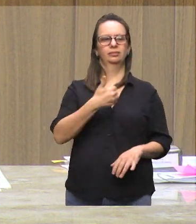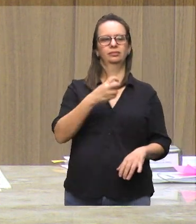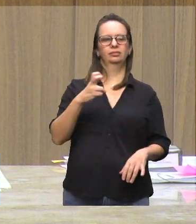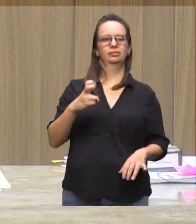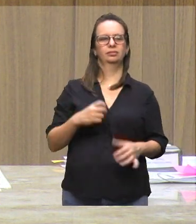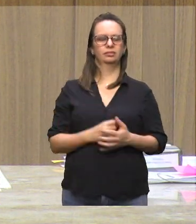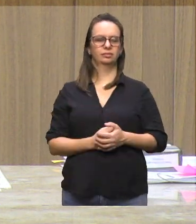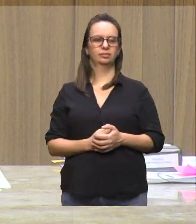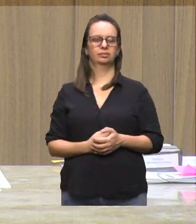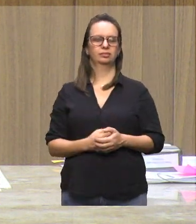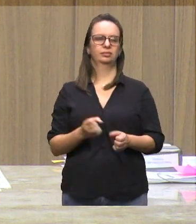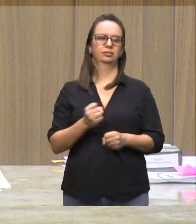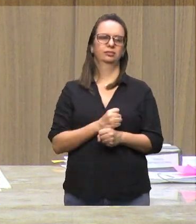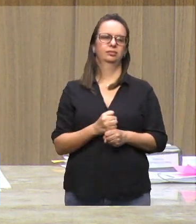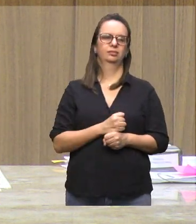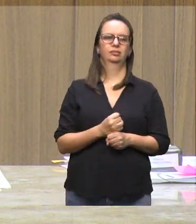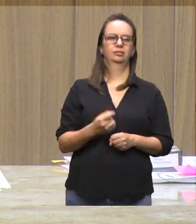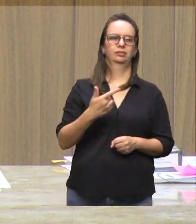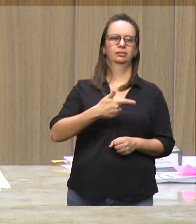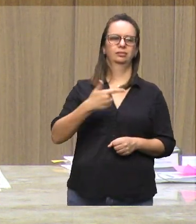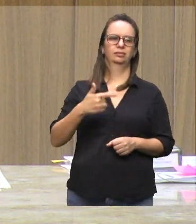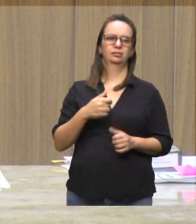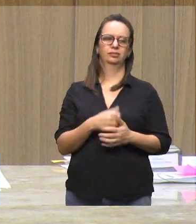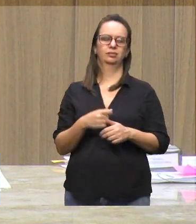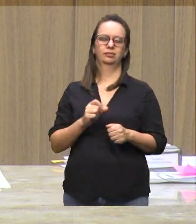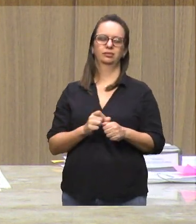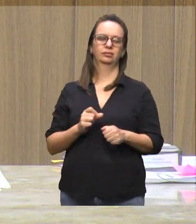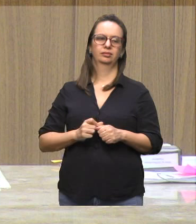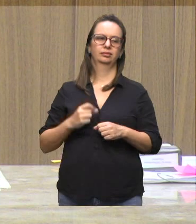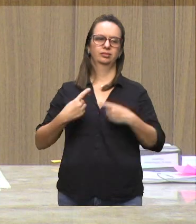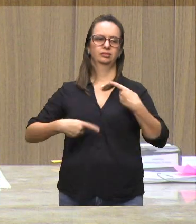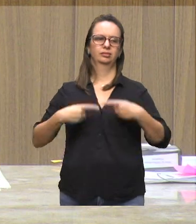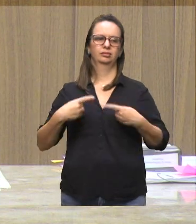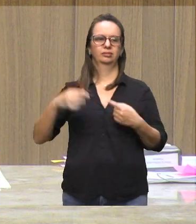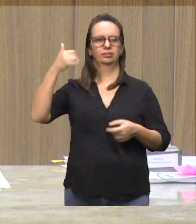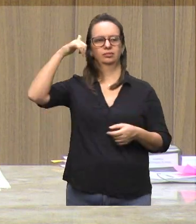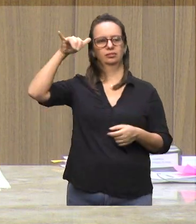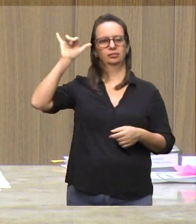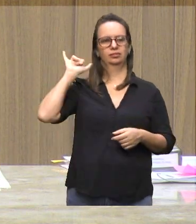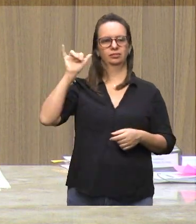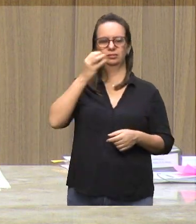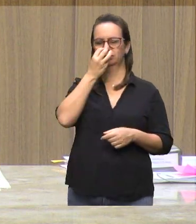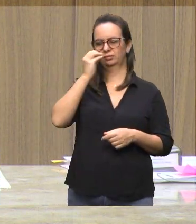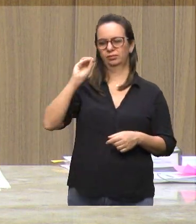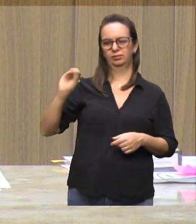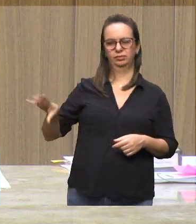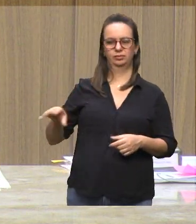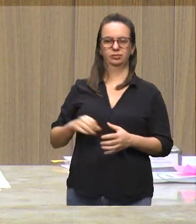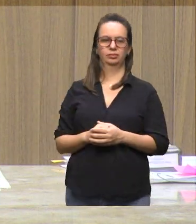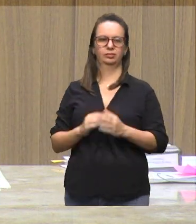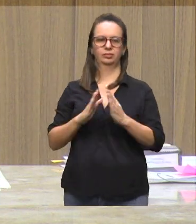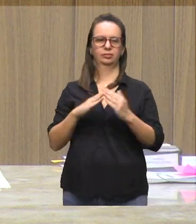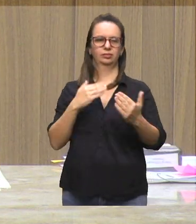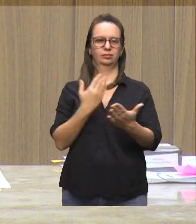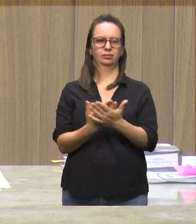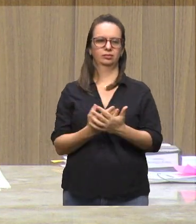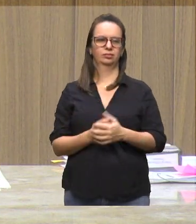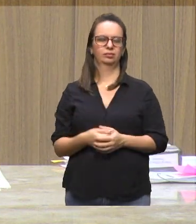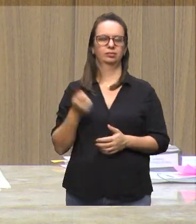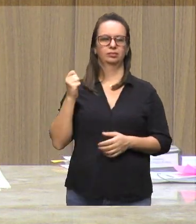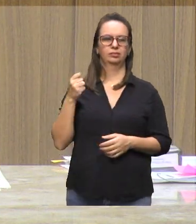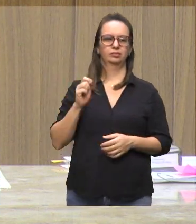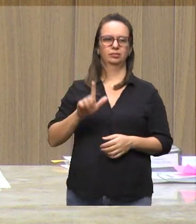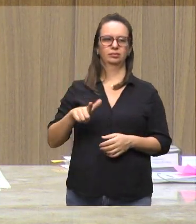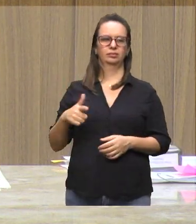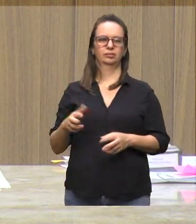15/2022 do vereador Vinícius Simile, que institui a política de prevenção à evasão e abandono escolar no município de Assis e da outras